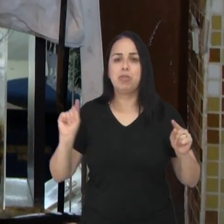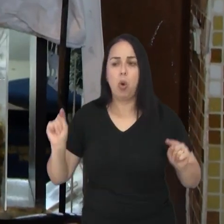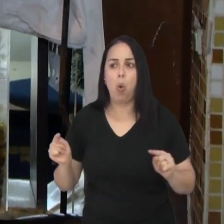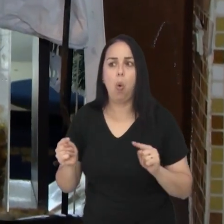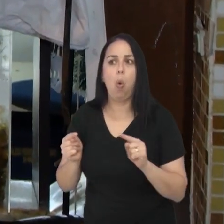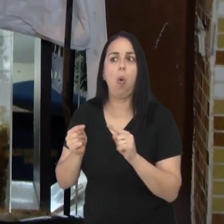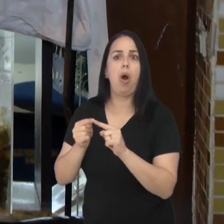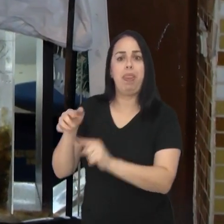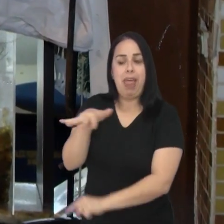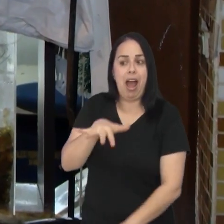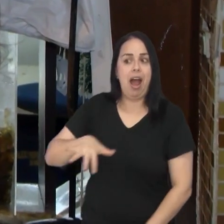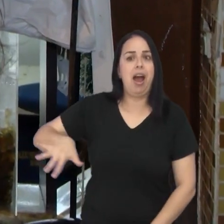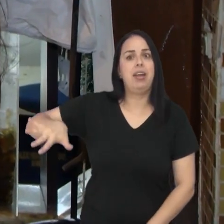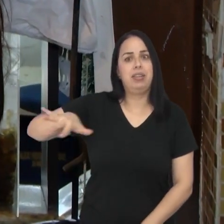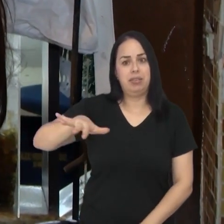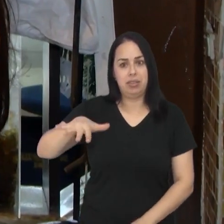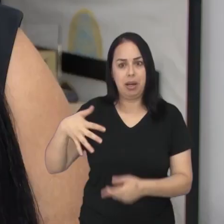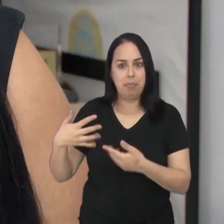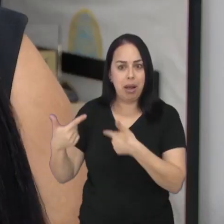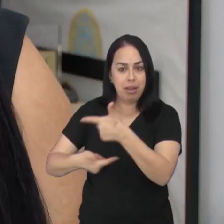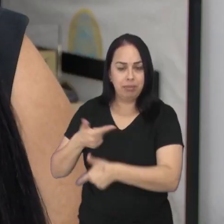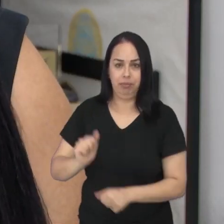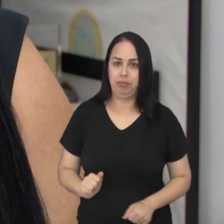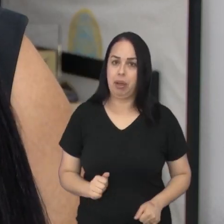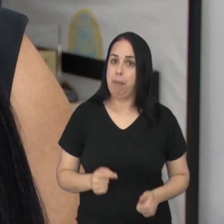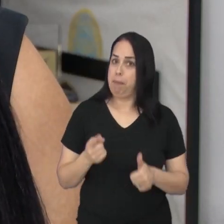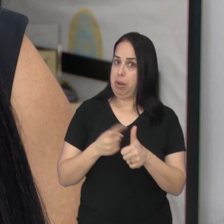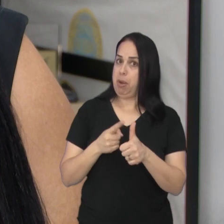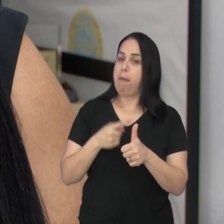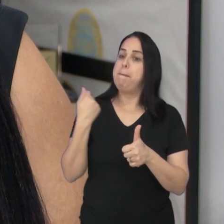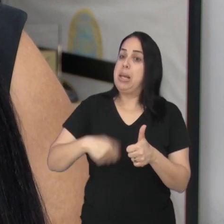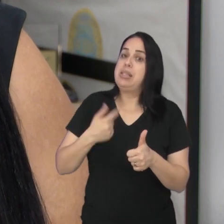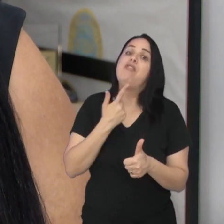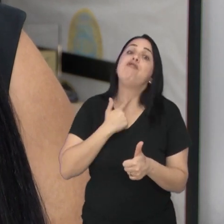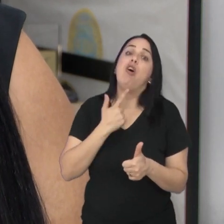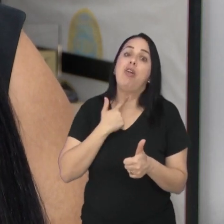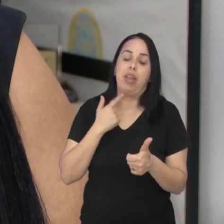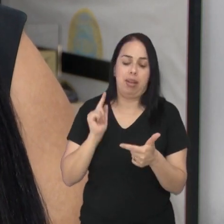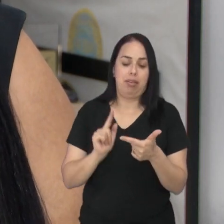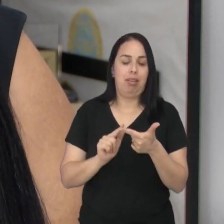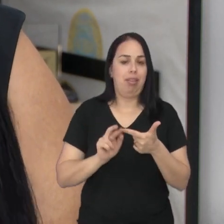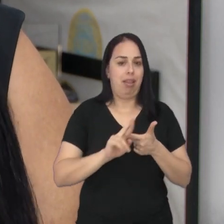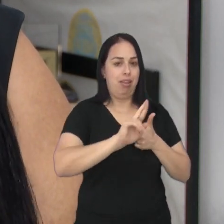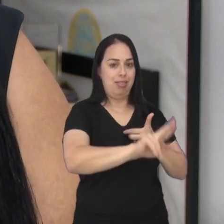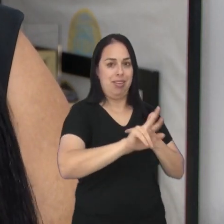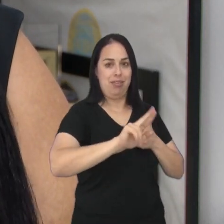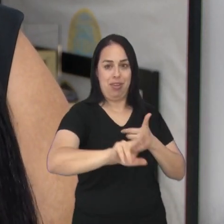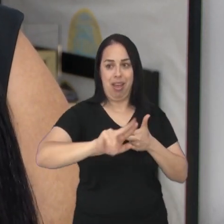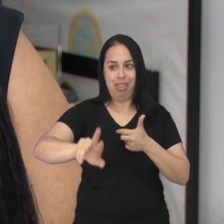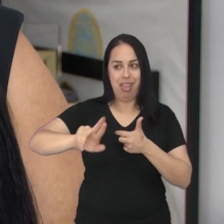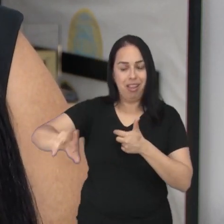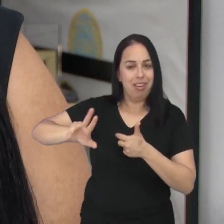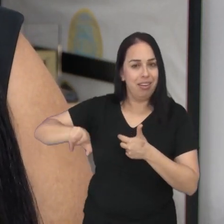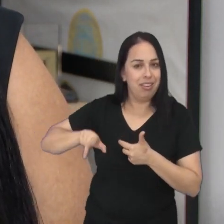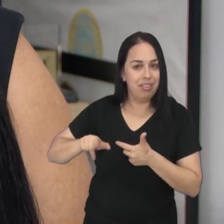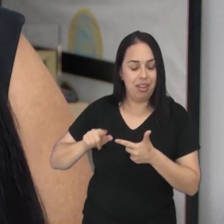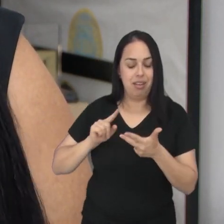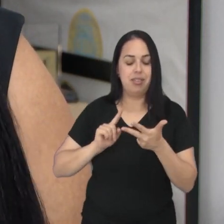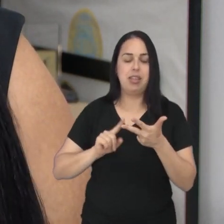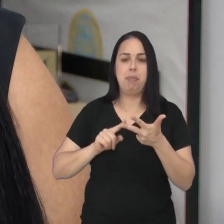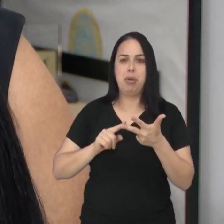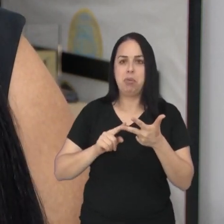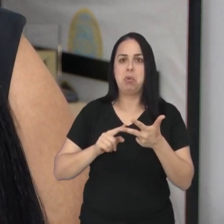conectados com as tendências do mercado. Primeiro, ter muita vontade, ser diferenciado, se mantendo